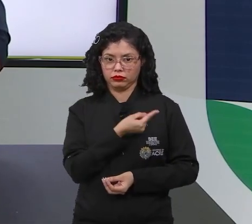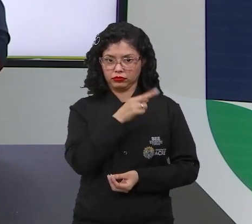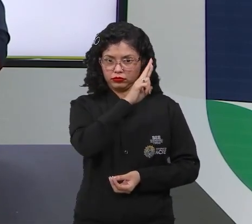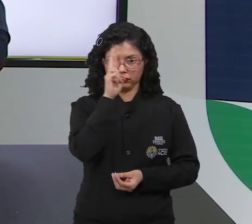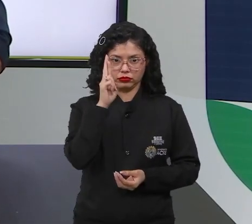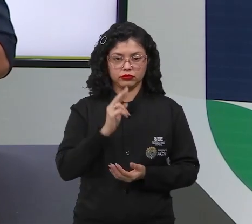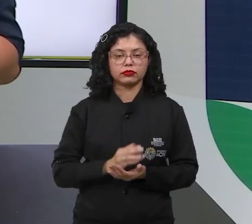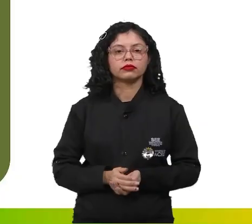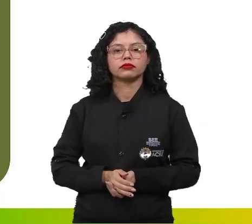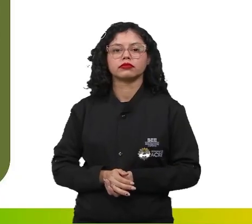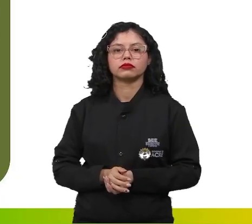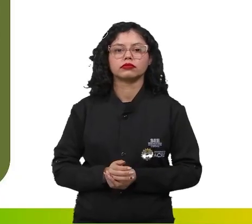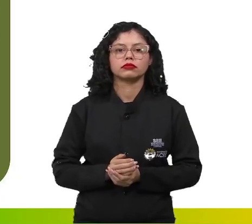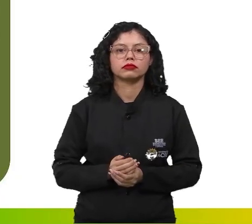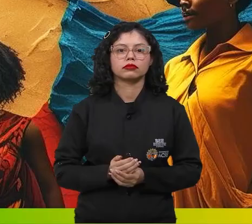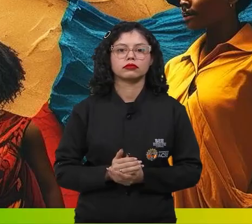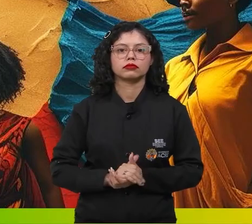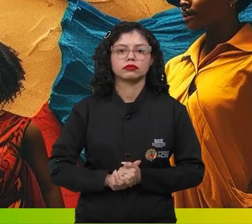história. Ok?